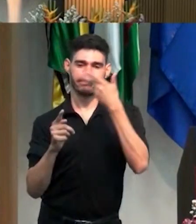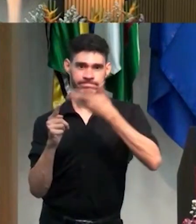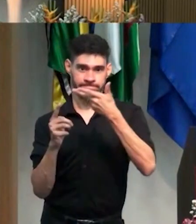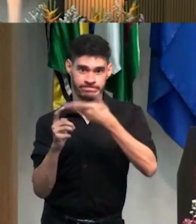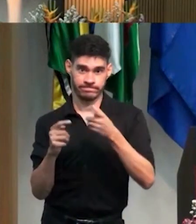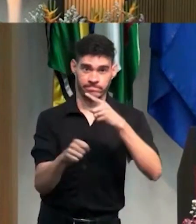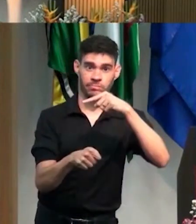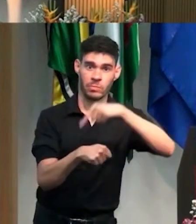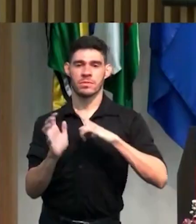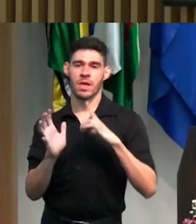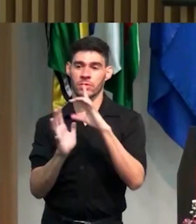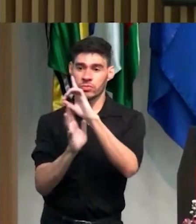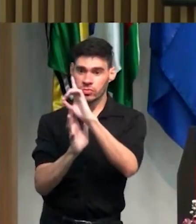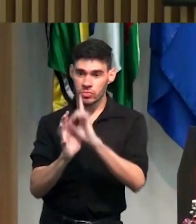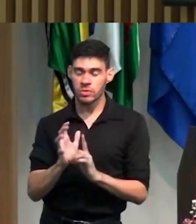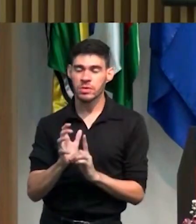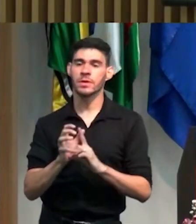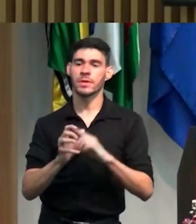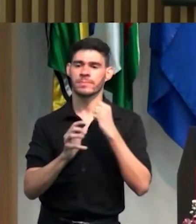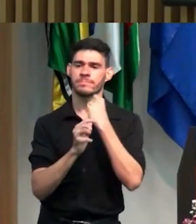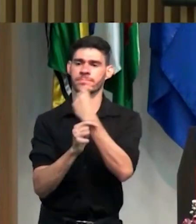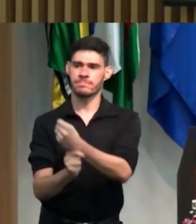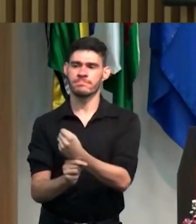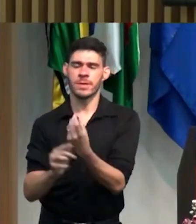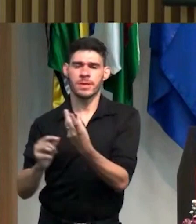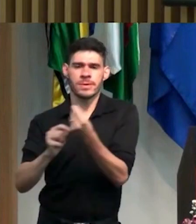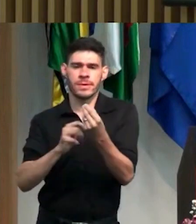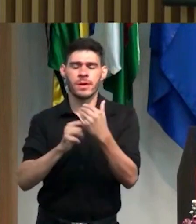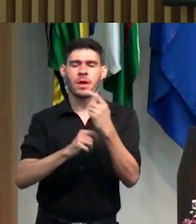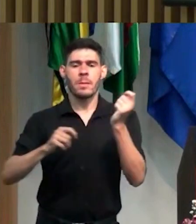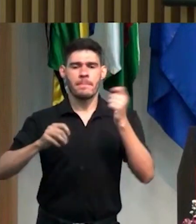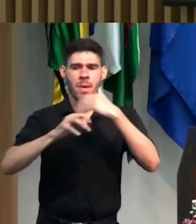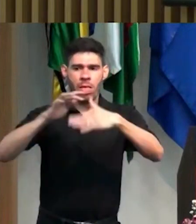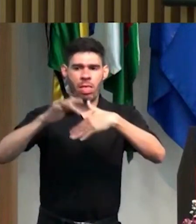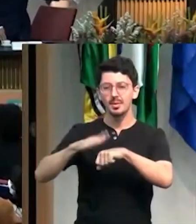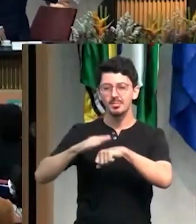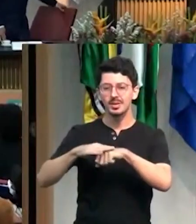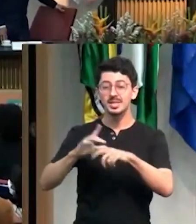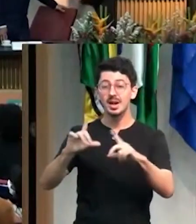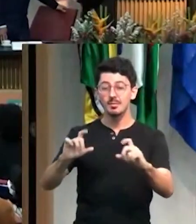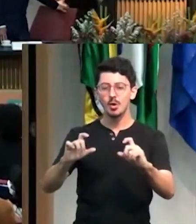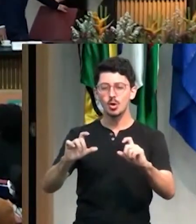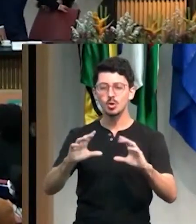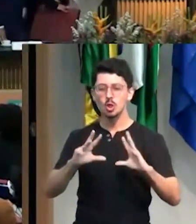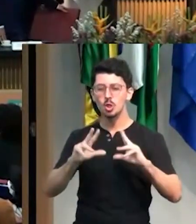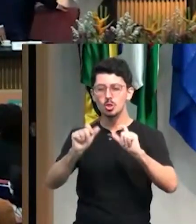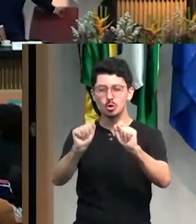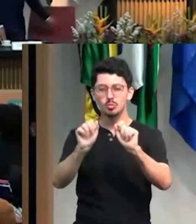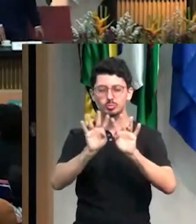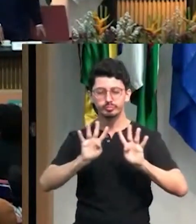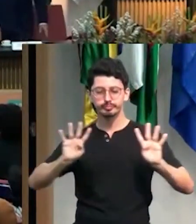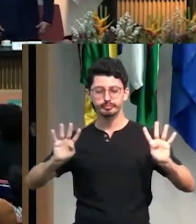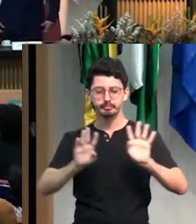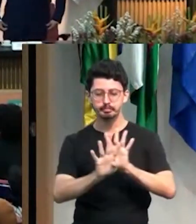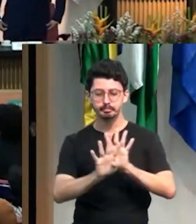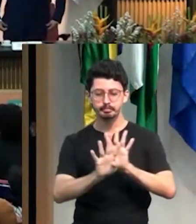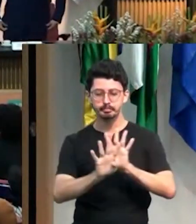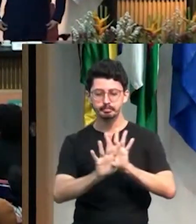violações de direitos humanos e notificar casos suspeitos ou confirmados de violência autoprovocada